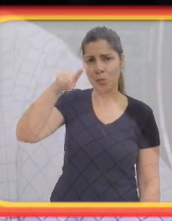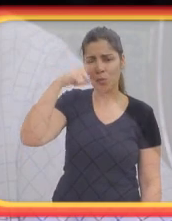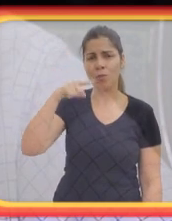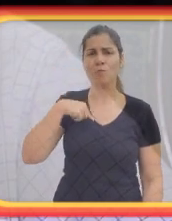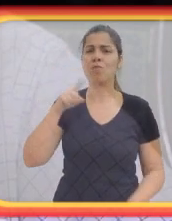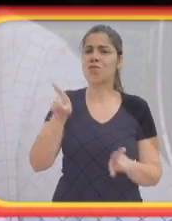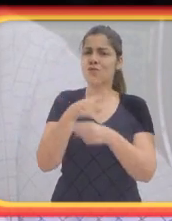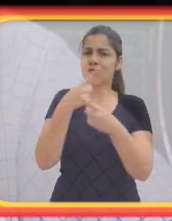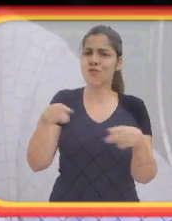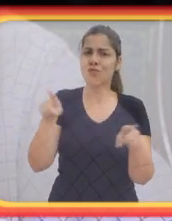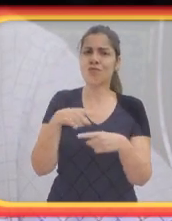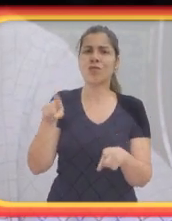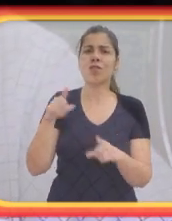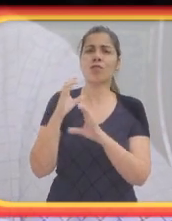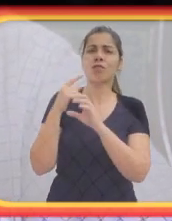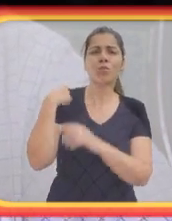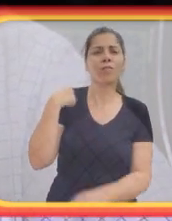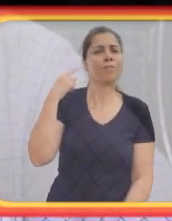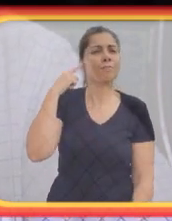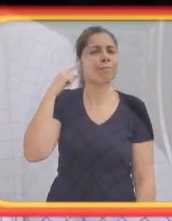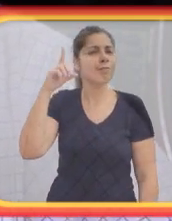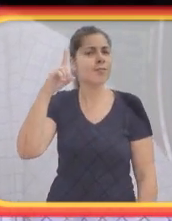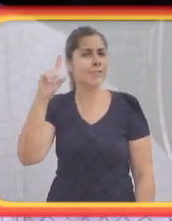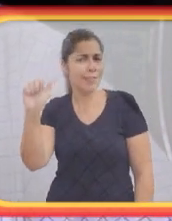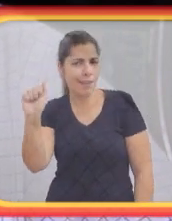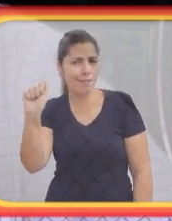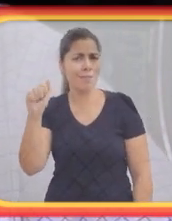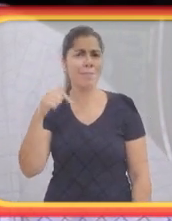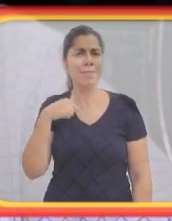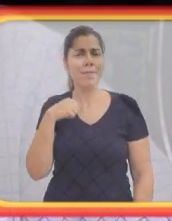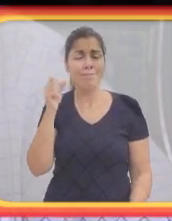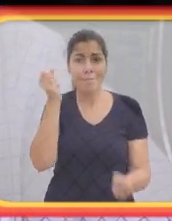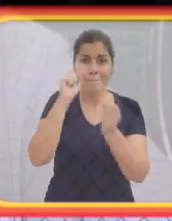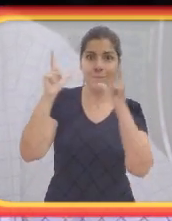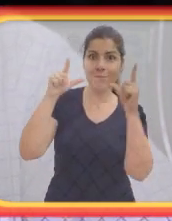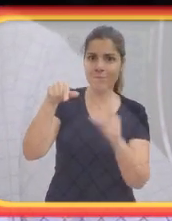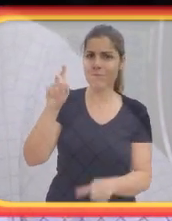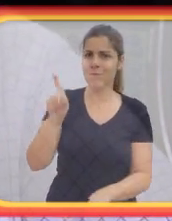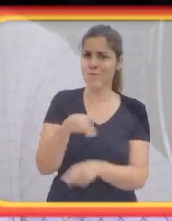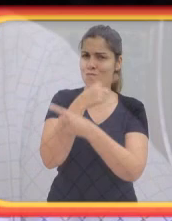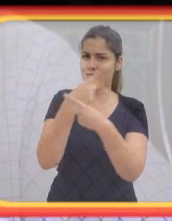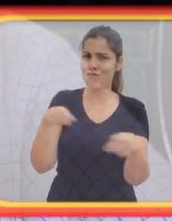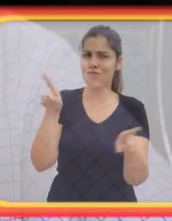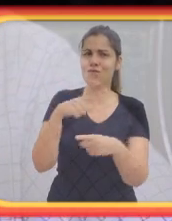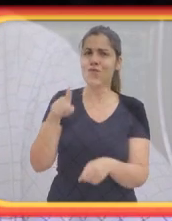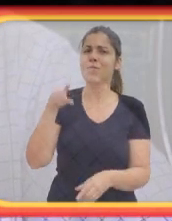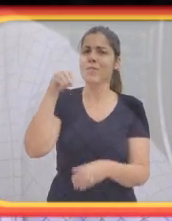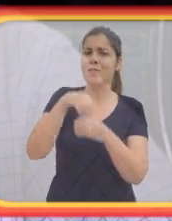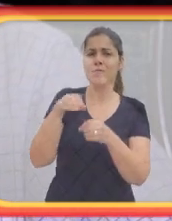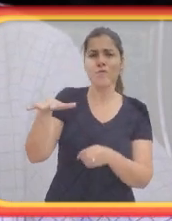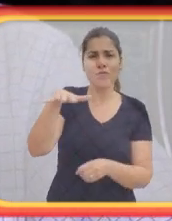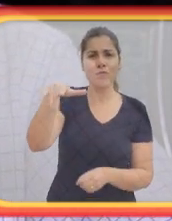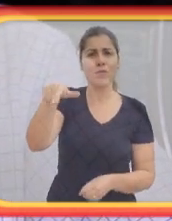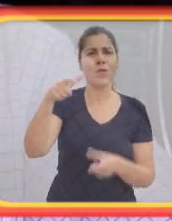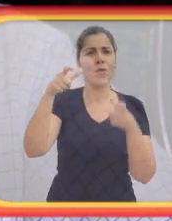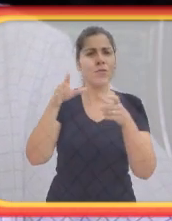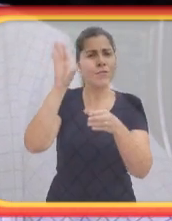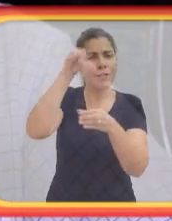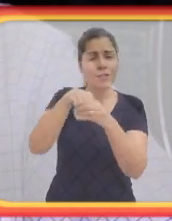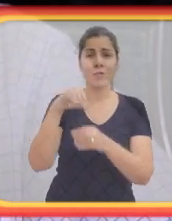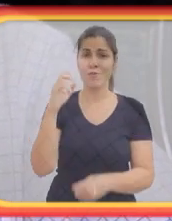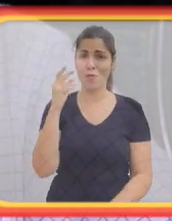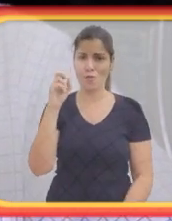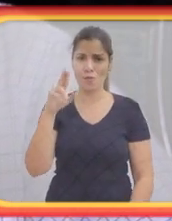consequentemente 76 anos. Nascido na Penha, subúrbio da Leopoldina.